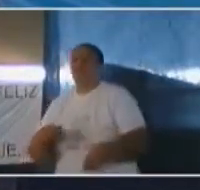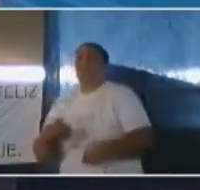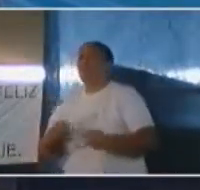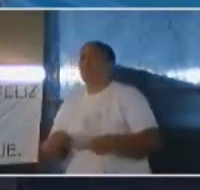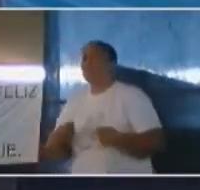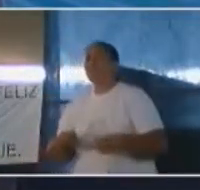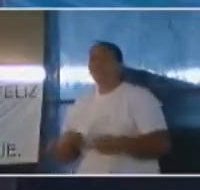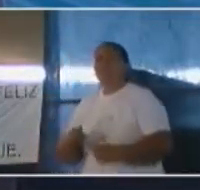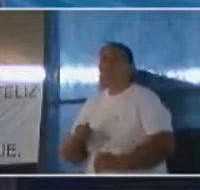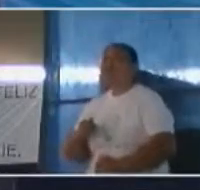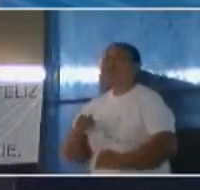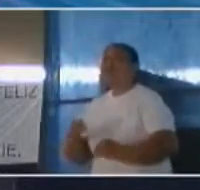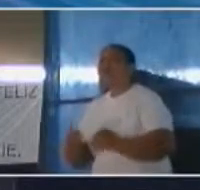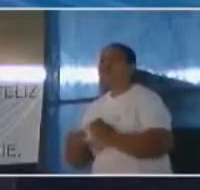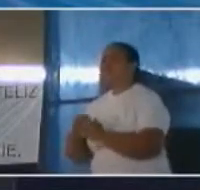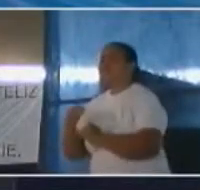XXI,